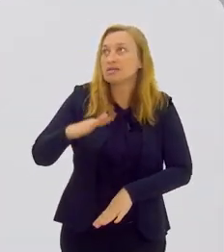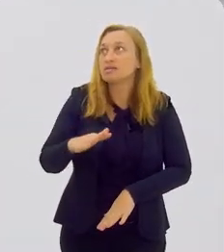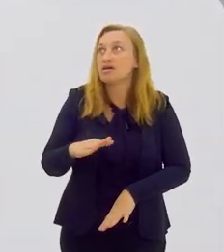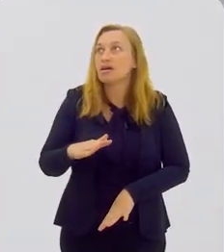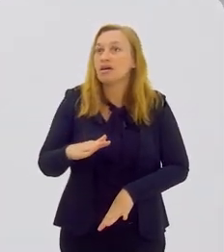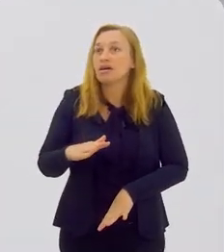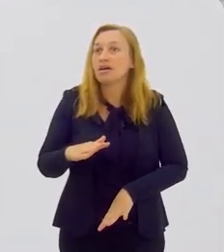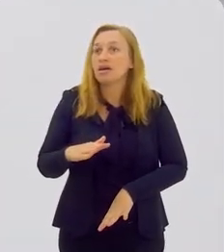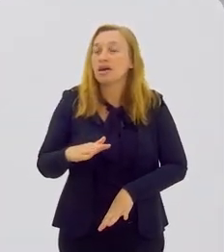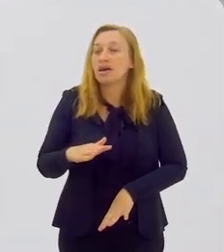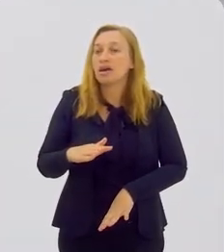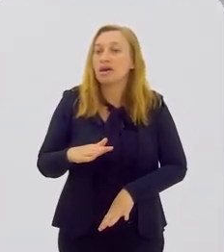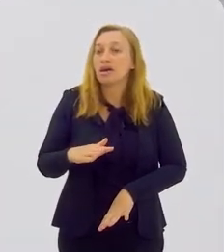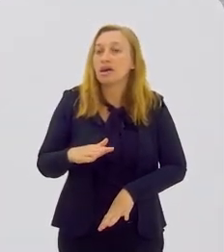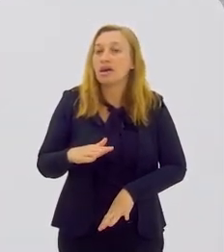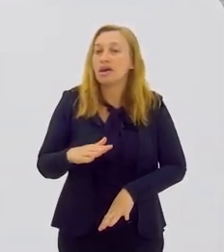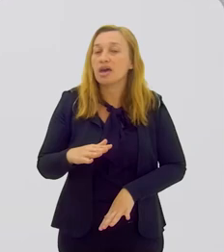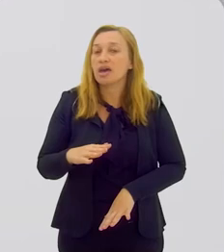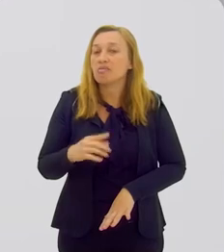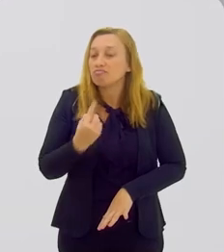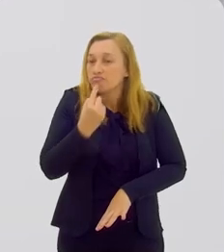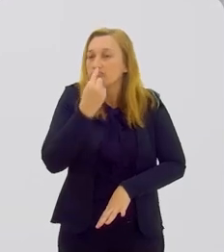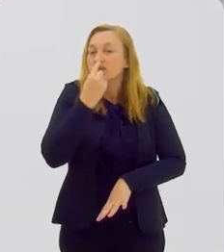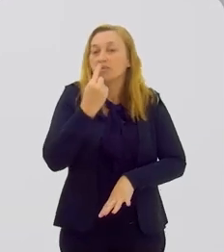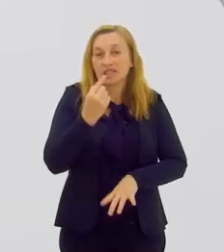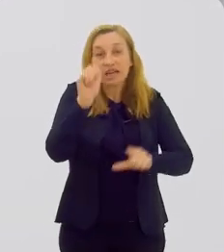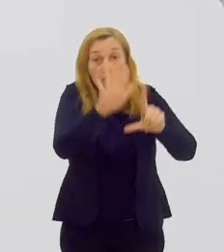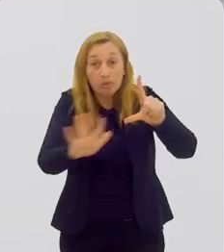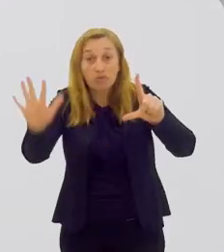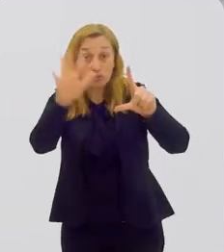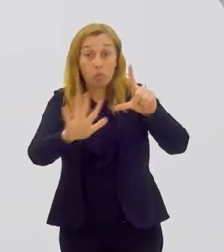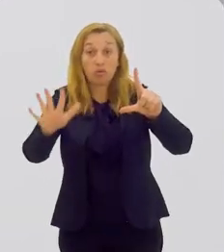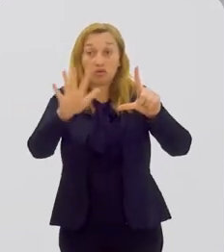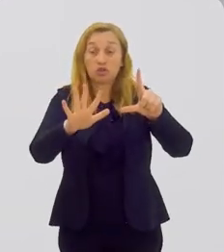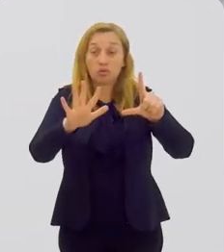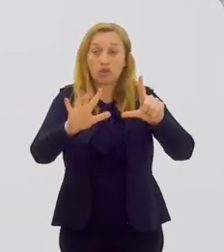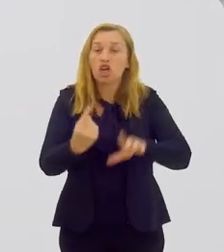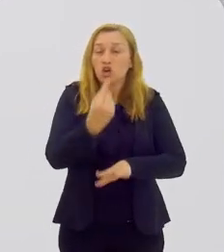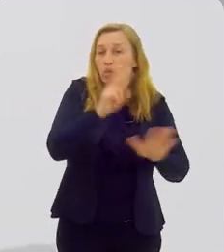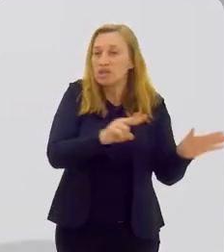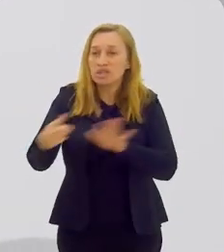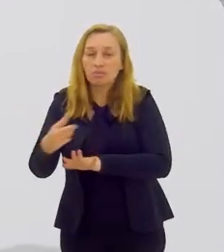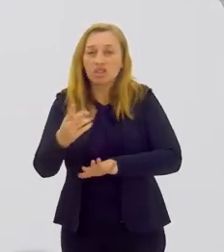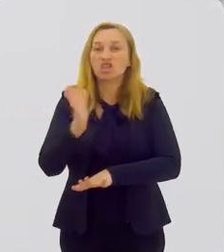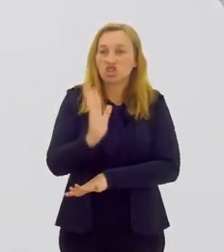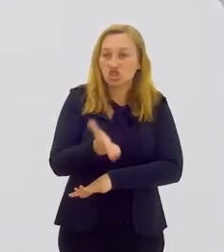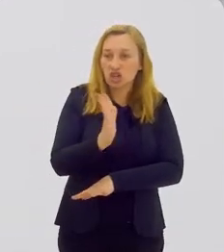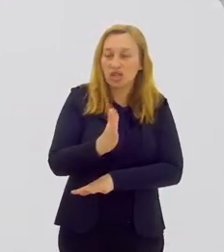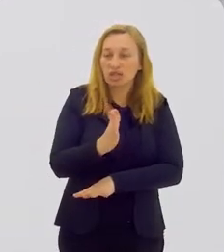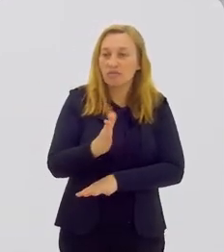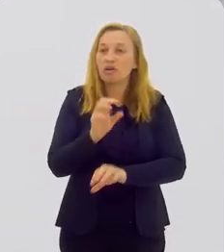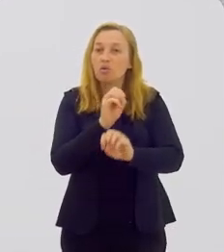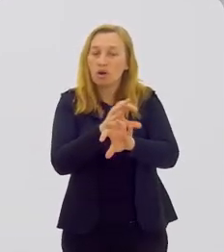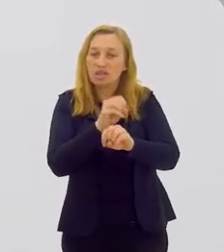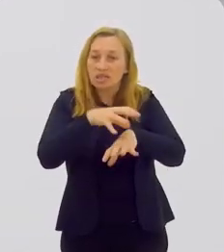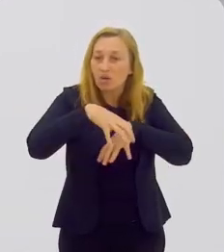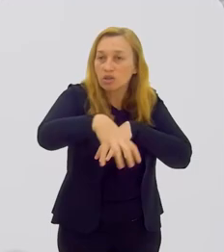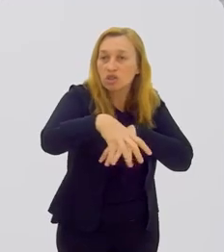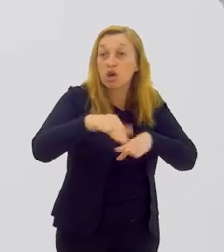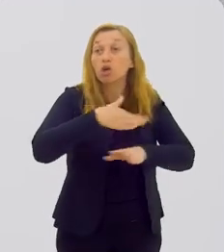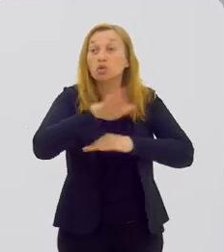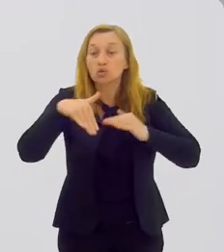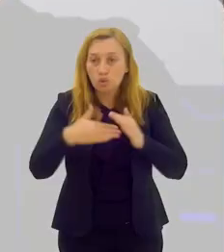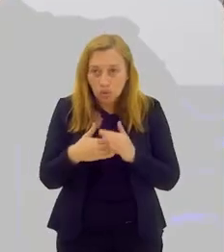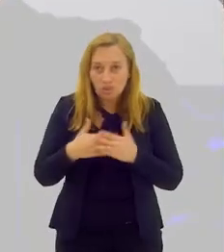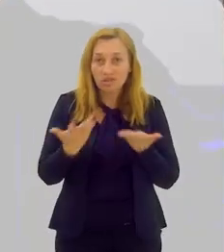né, mais vivência na plataforma virtual, e em uma semana a gente já estava com as